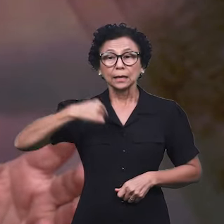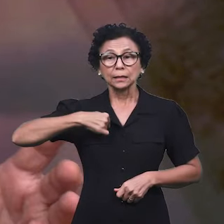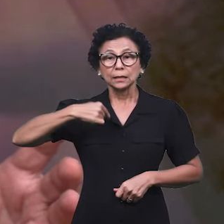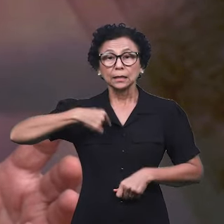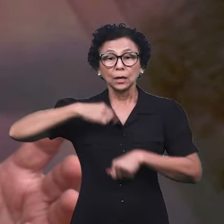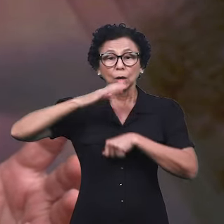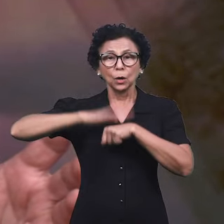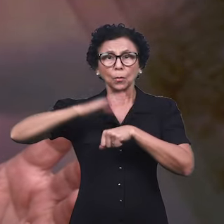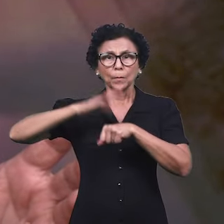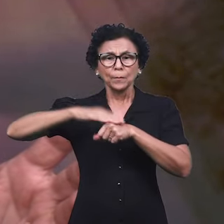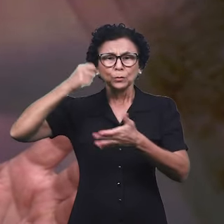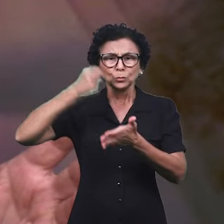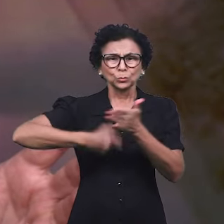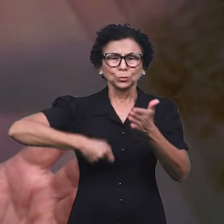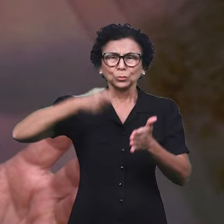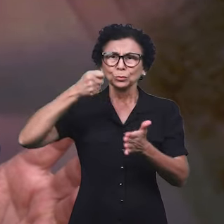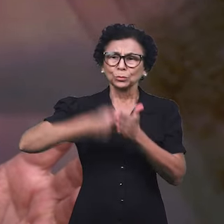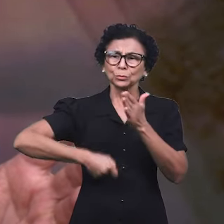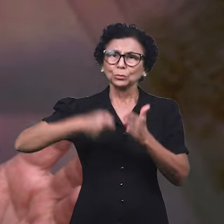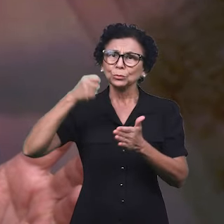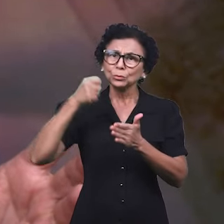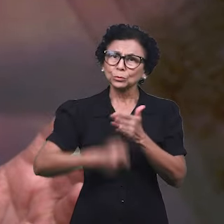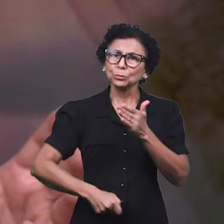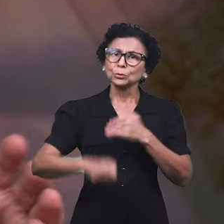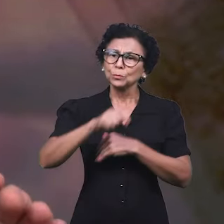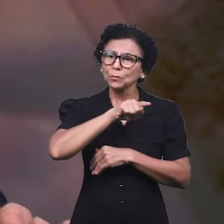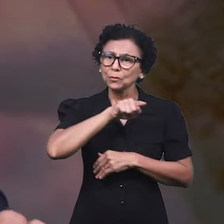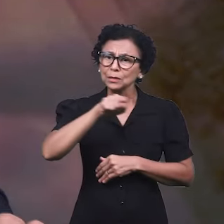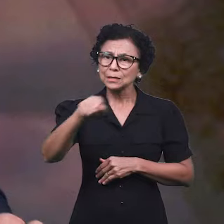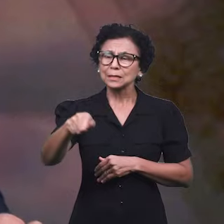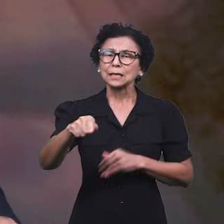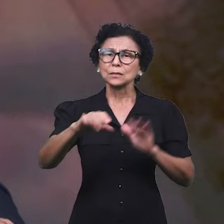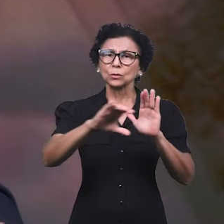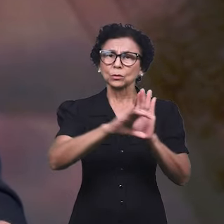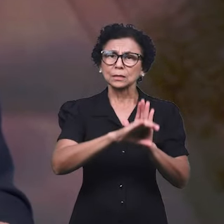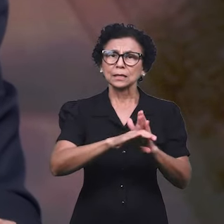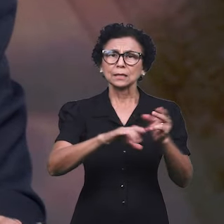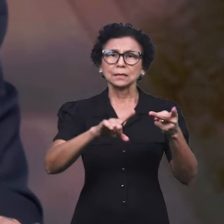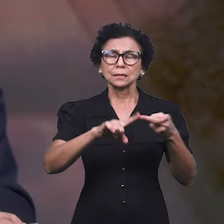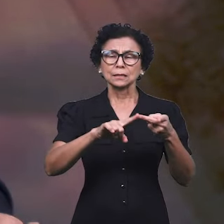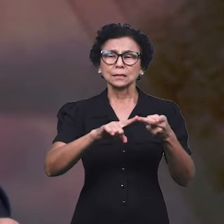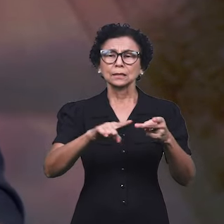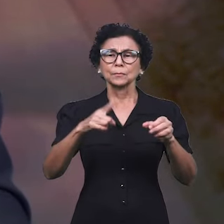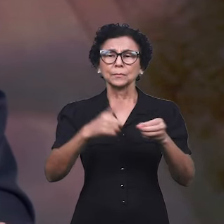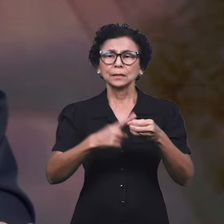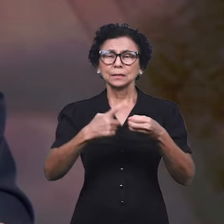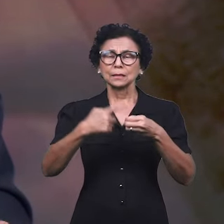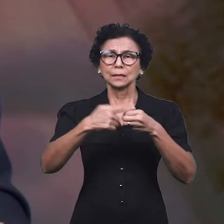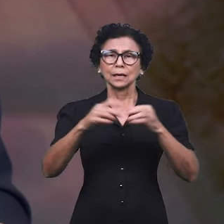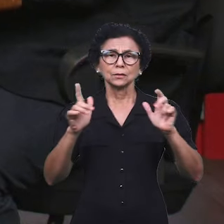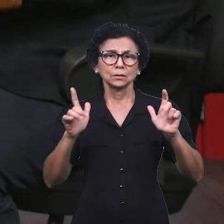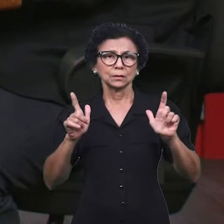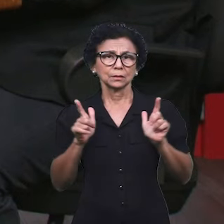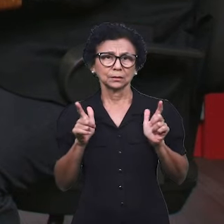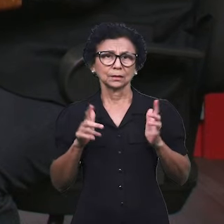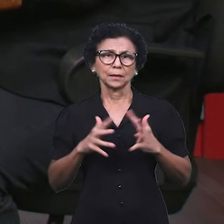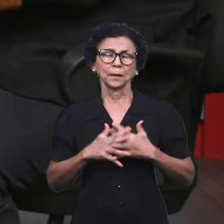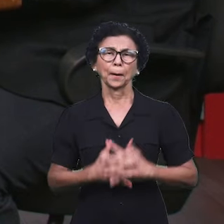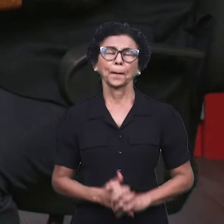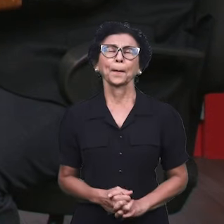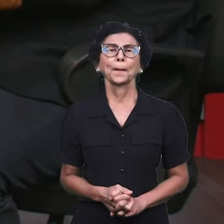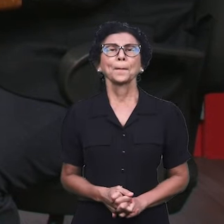estão em Laodiceia. Então, ele tem uma preocupação muito grande com eles. Pastor Antônio